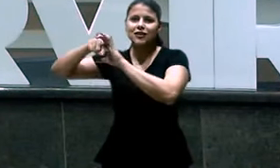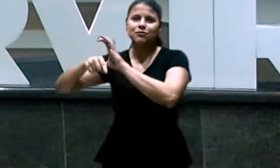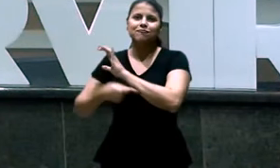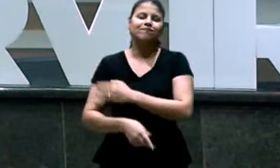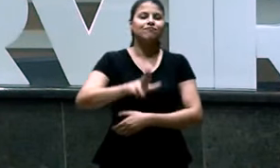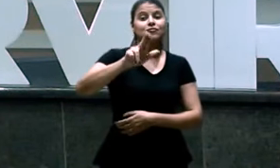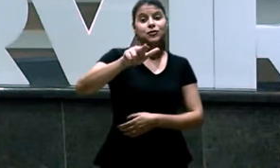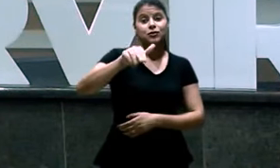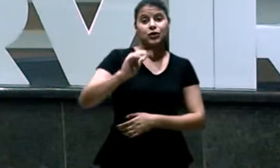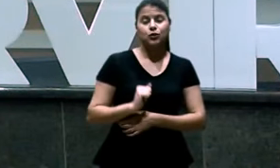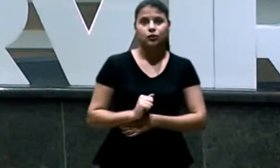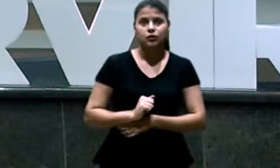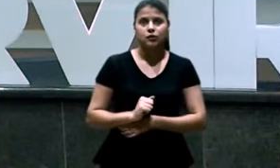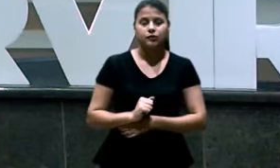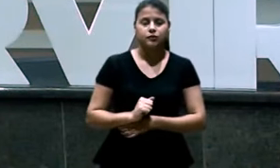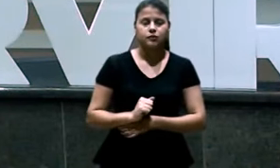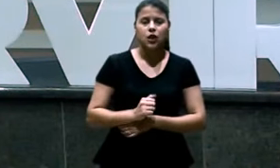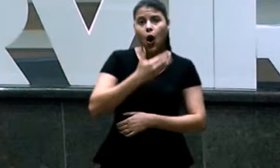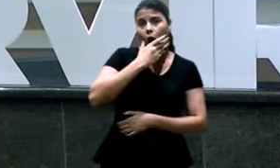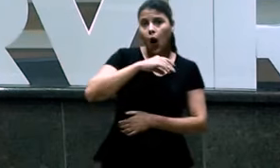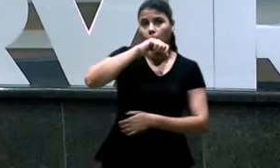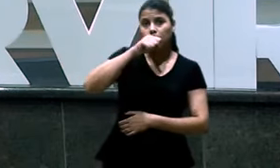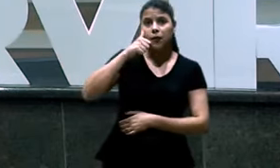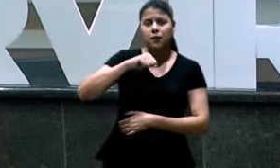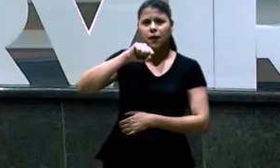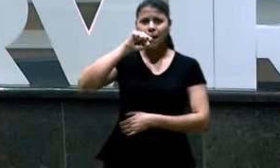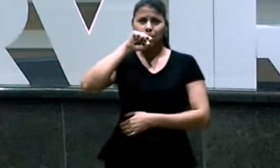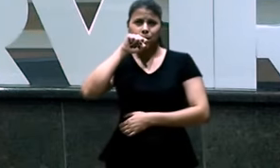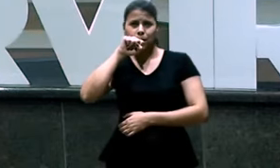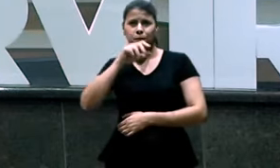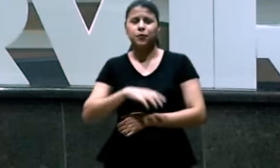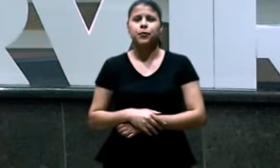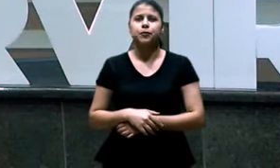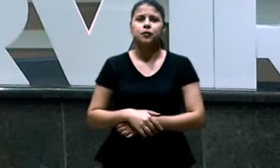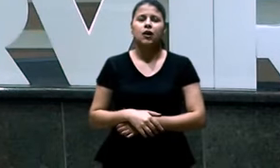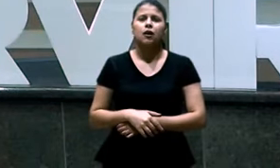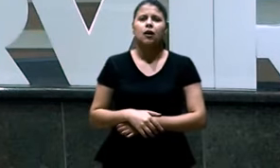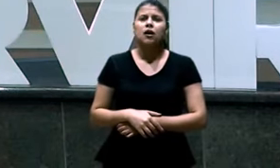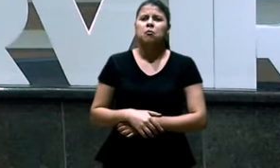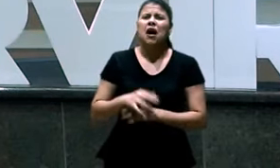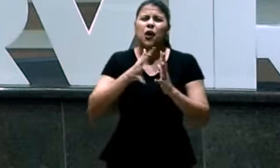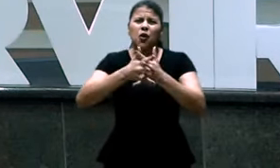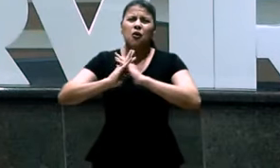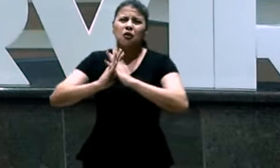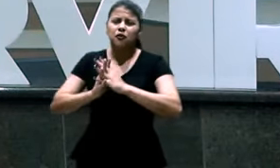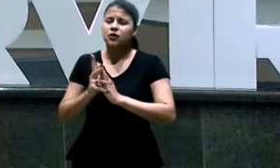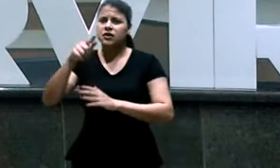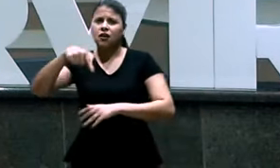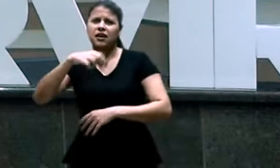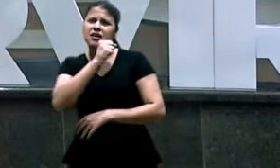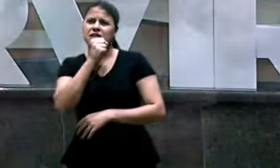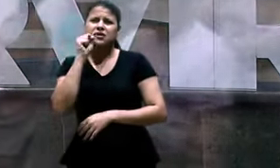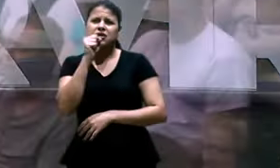Só que os seus pais dizem que o culto não é em Samaria, é lá no templo de Salomão, em